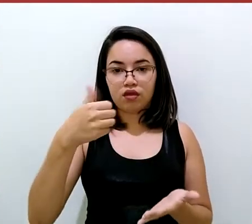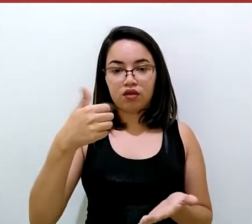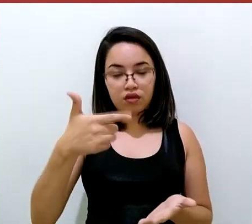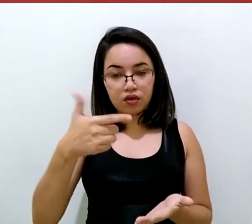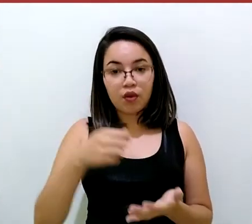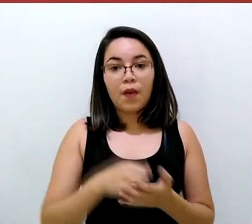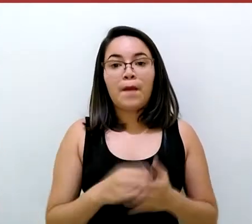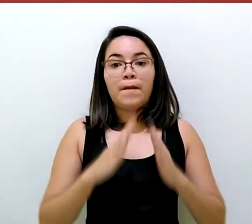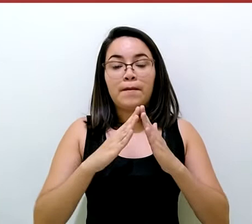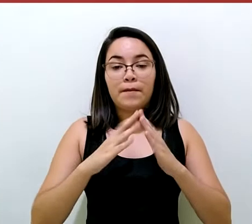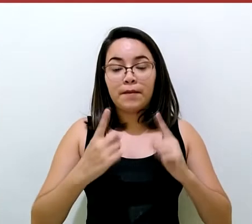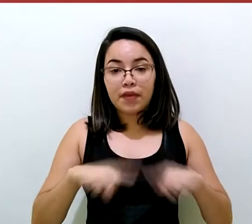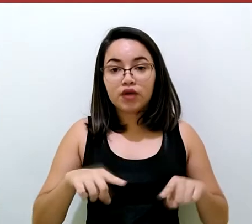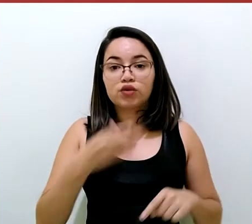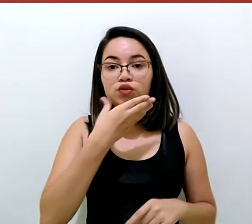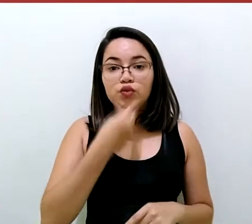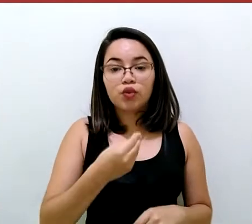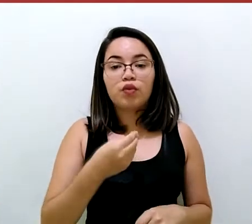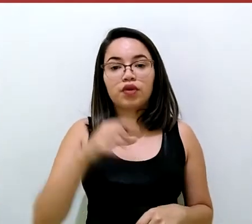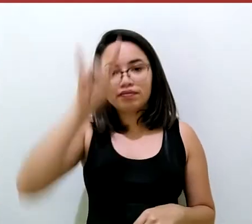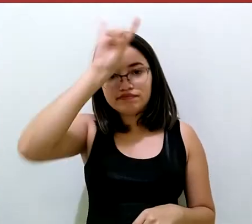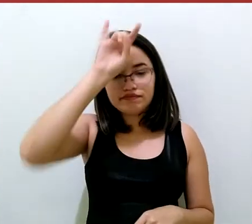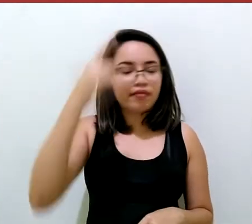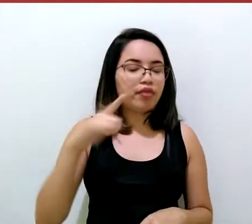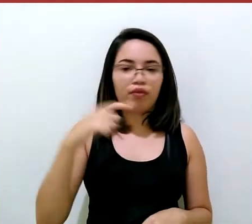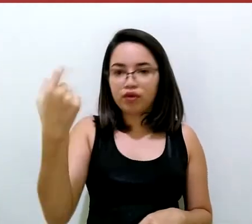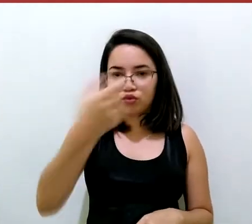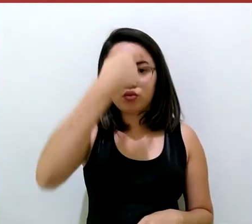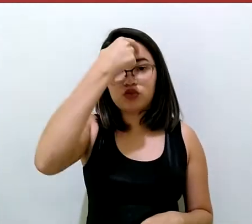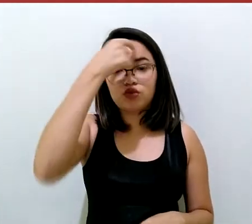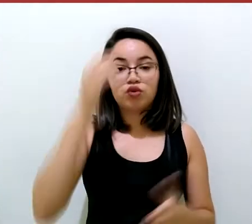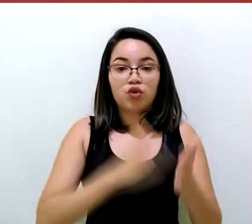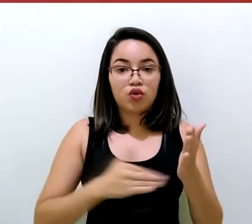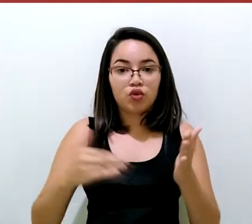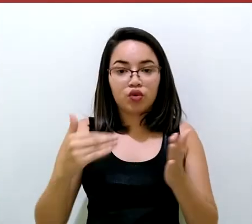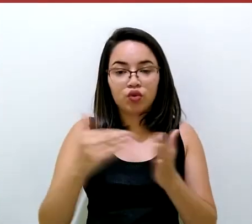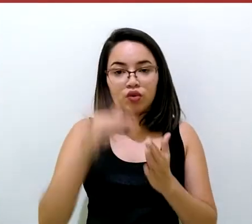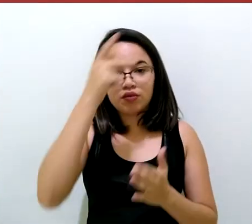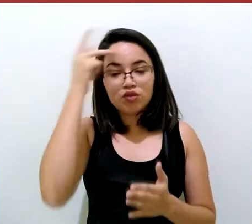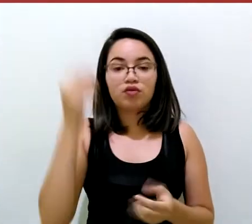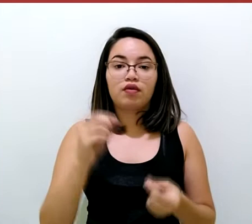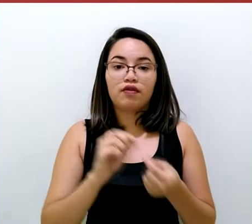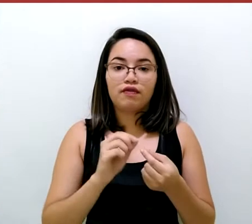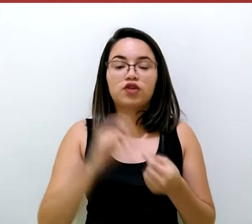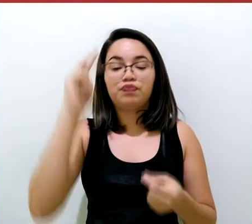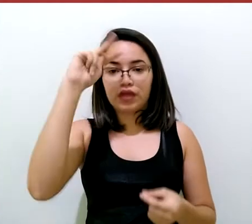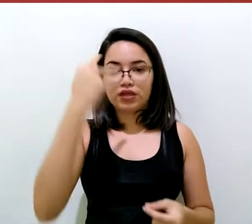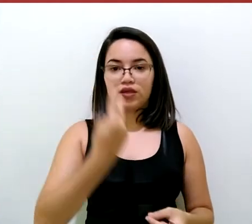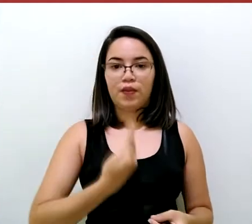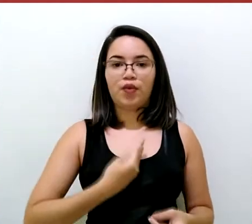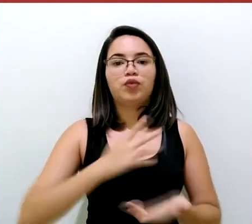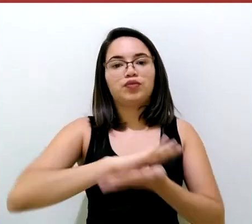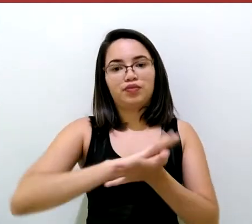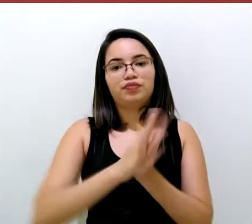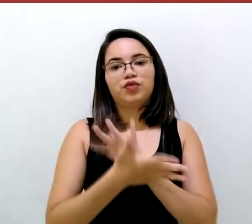mas o homem que comete adultério não tem juízo, Todo aquele que assim procede, a si